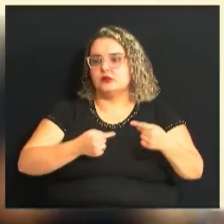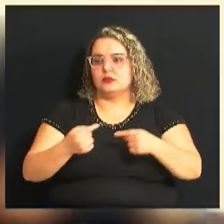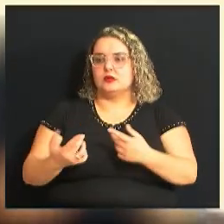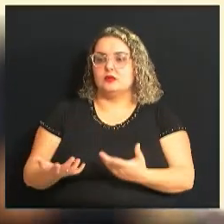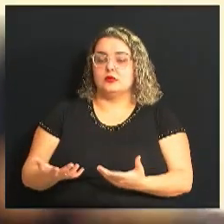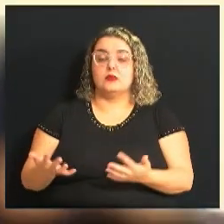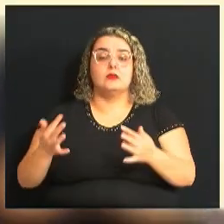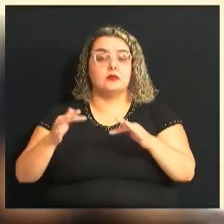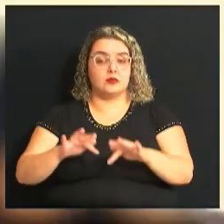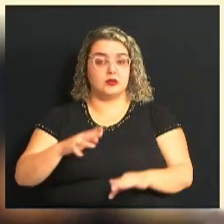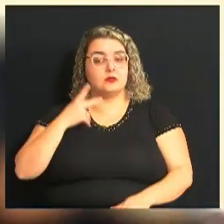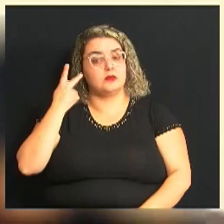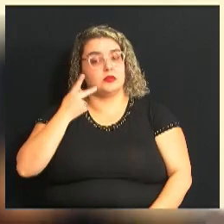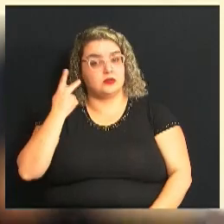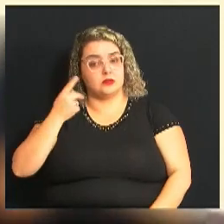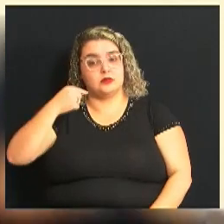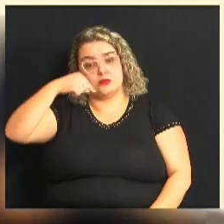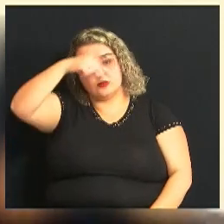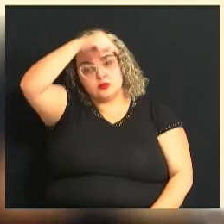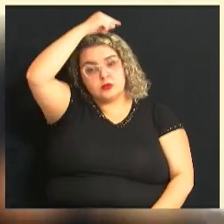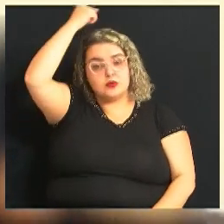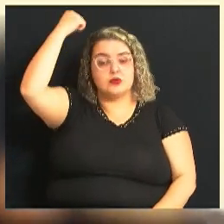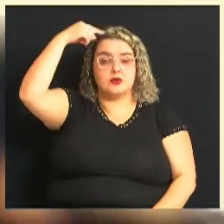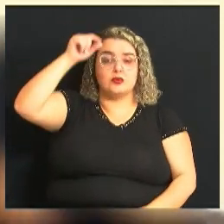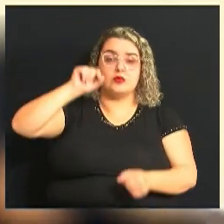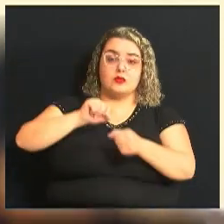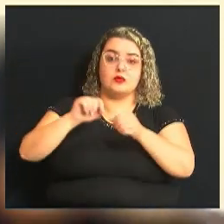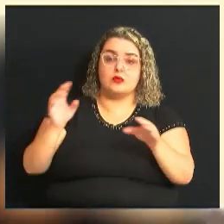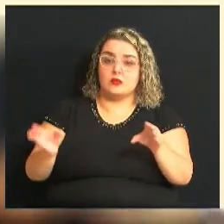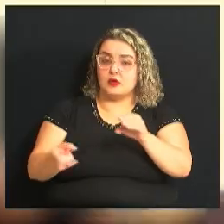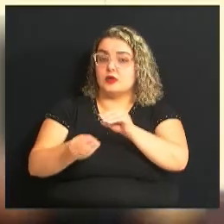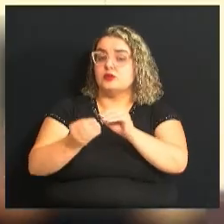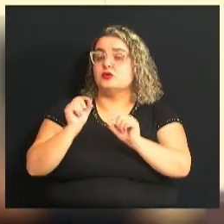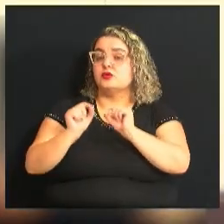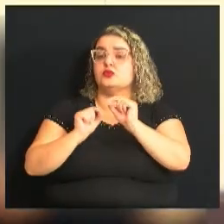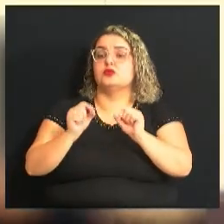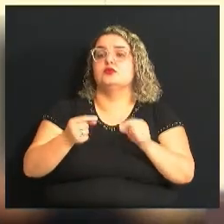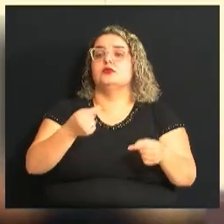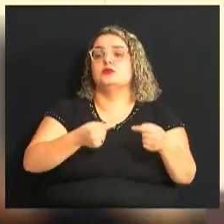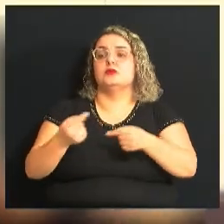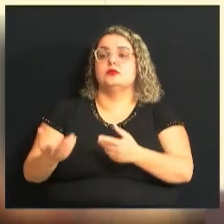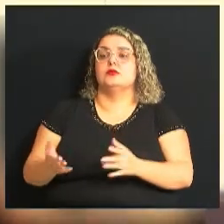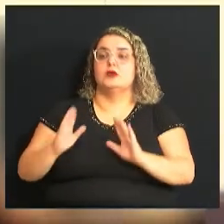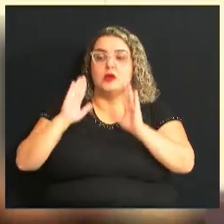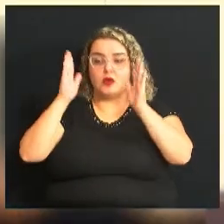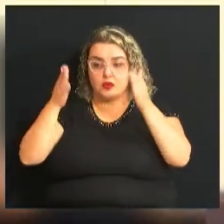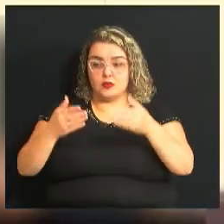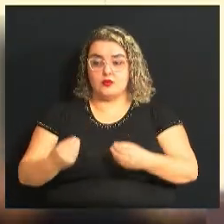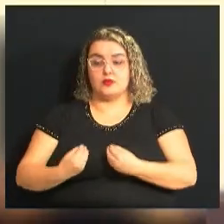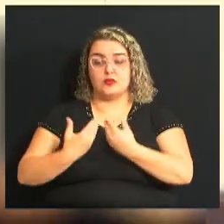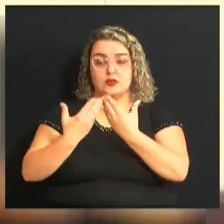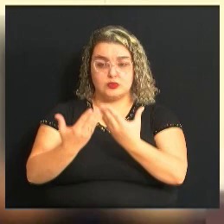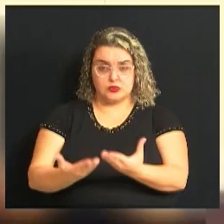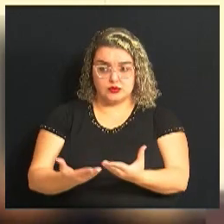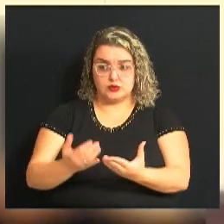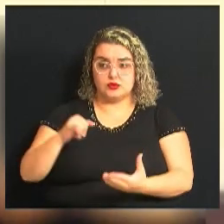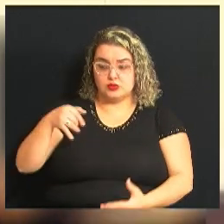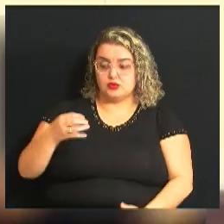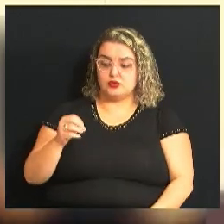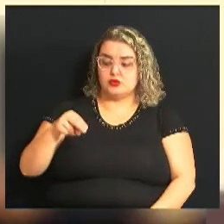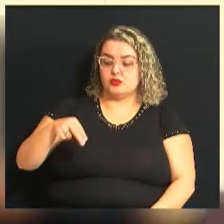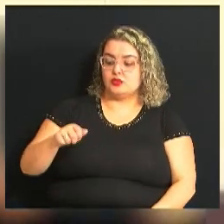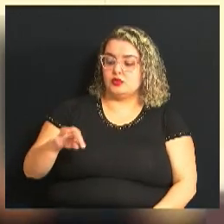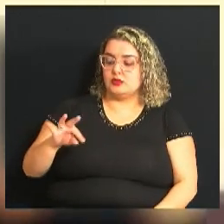Ao fim, o vereador Paulo Gaspar fez um resumo do que foi discutido. O foco foi trazer o Jonathan e a Gisela